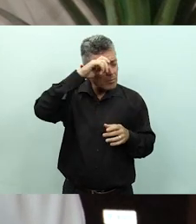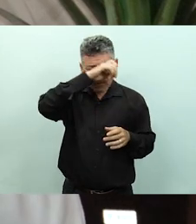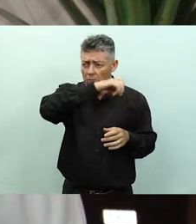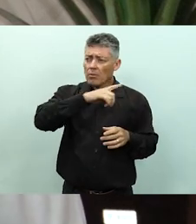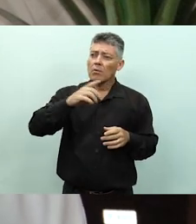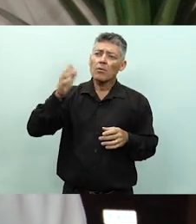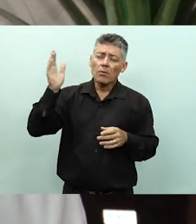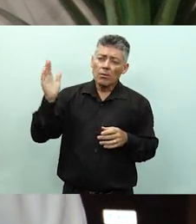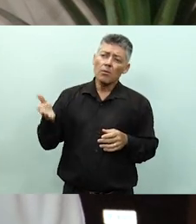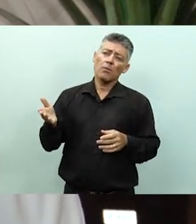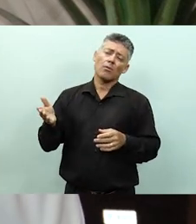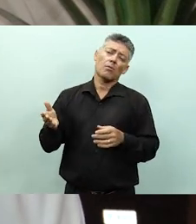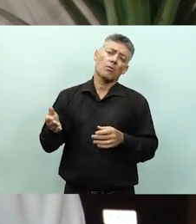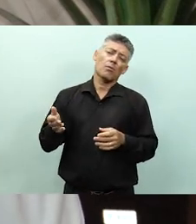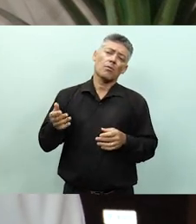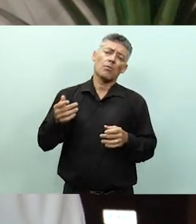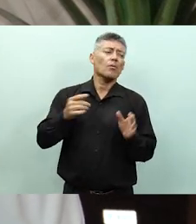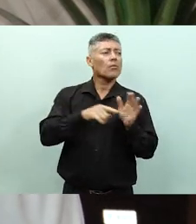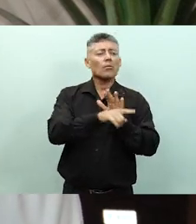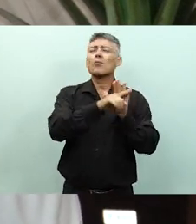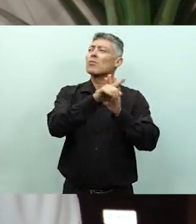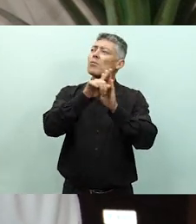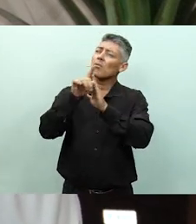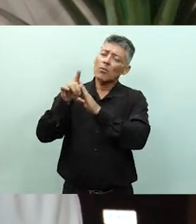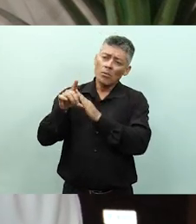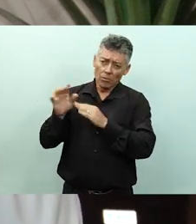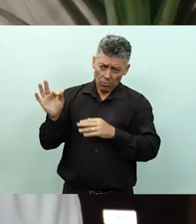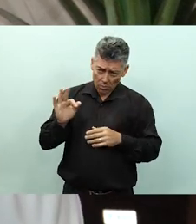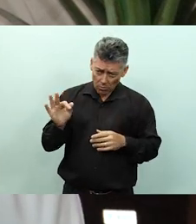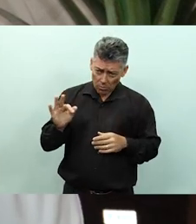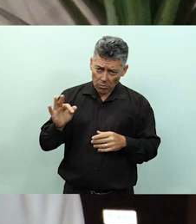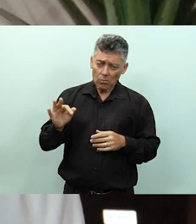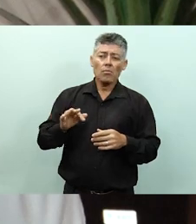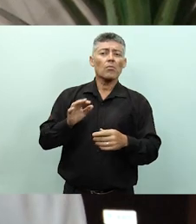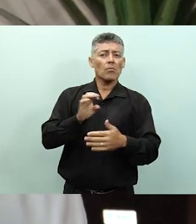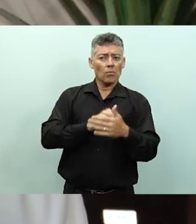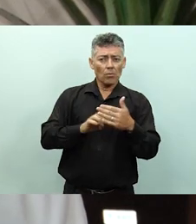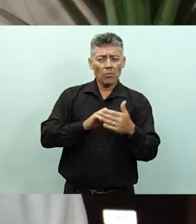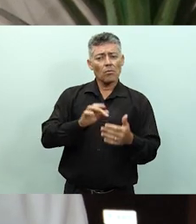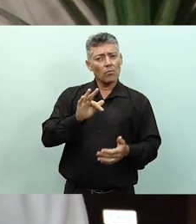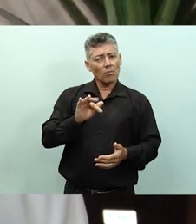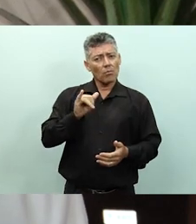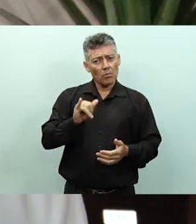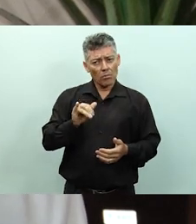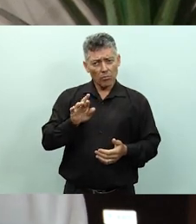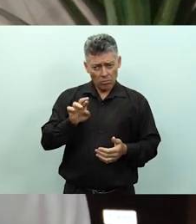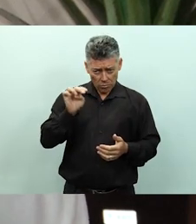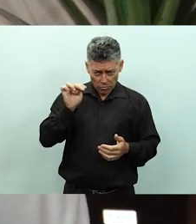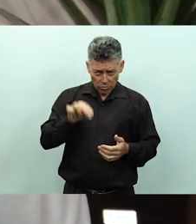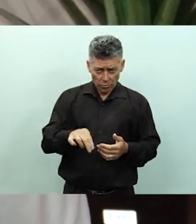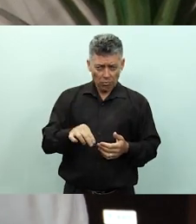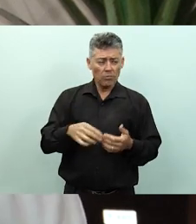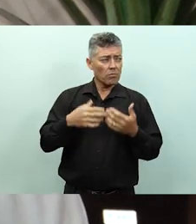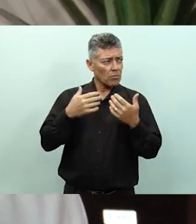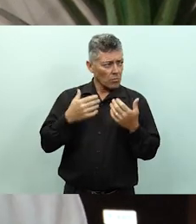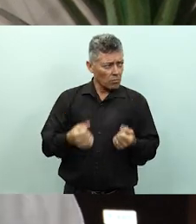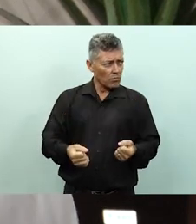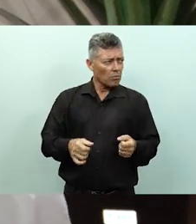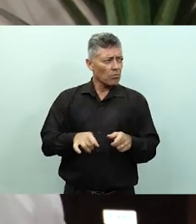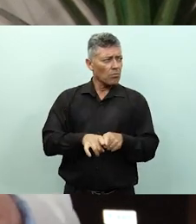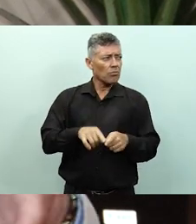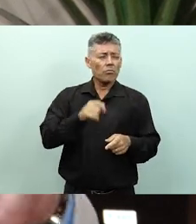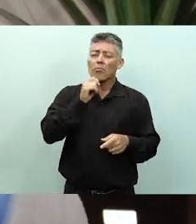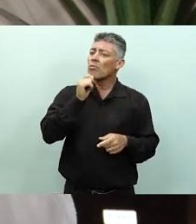enfrentou. Nas pesquisas feitas pela Federação das Indústrias, pela Fierne, contratadas pela Fierne,